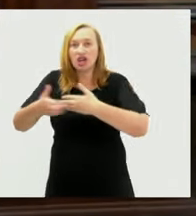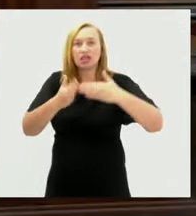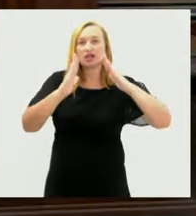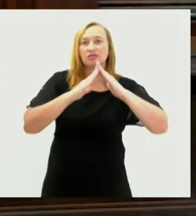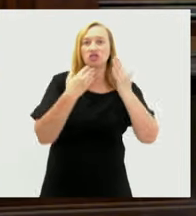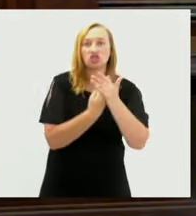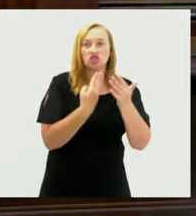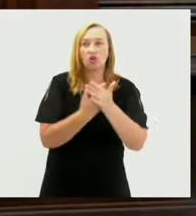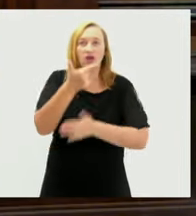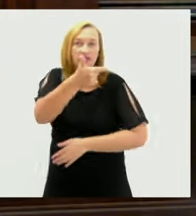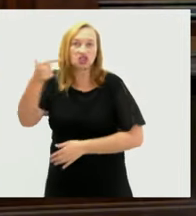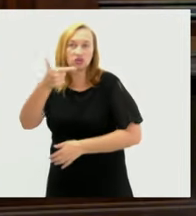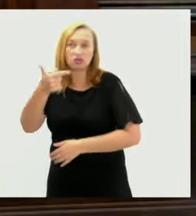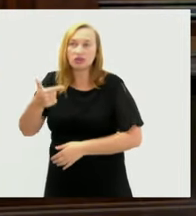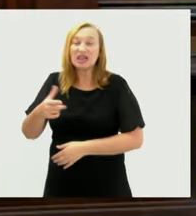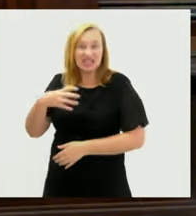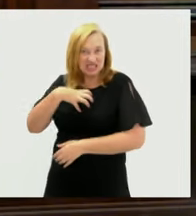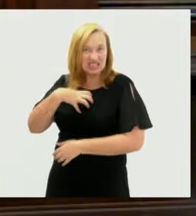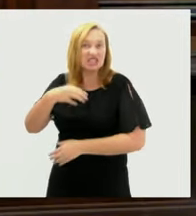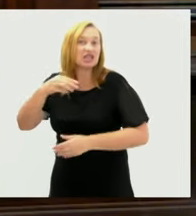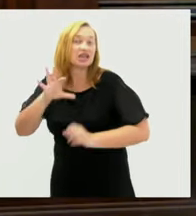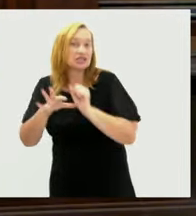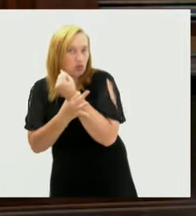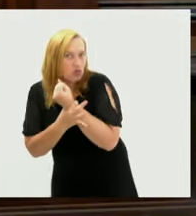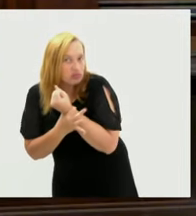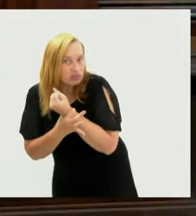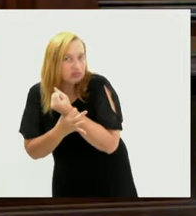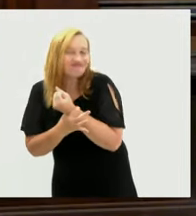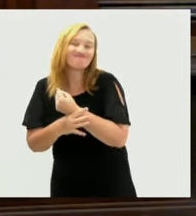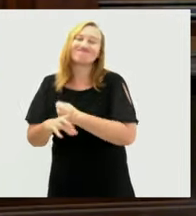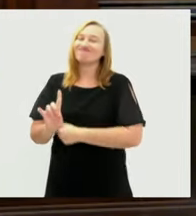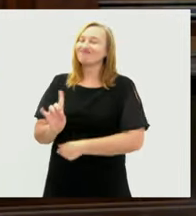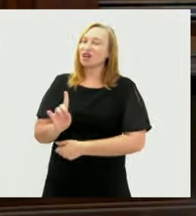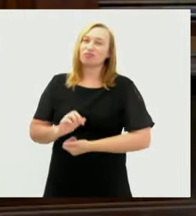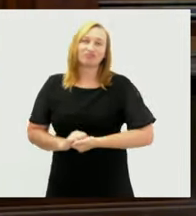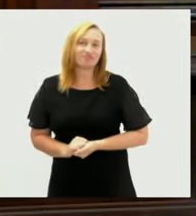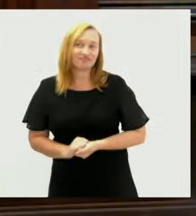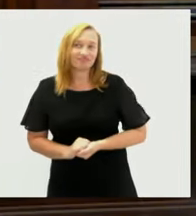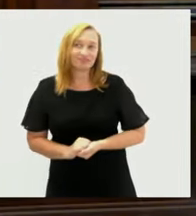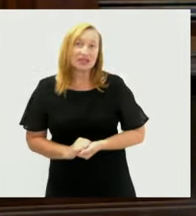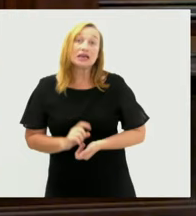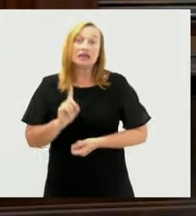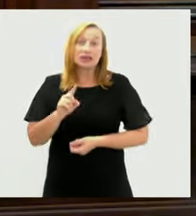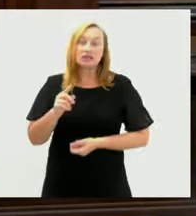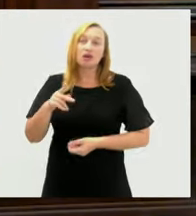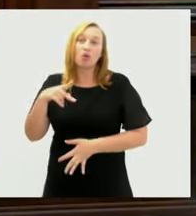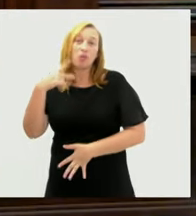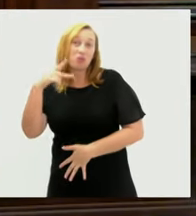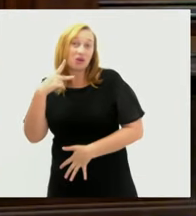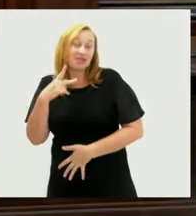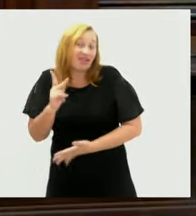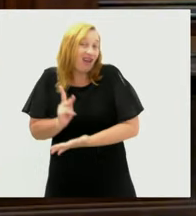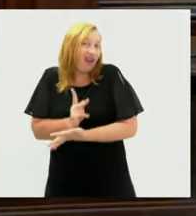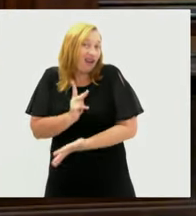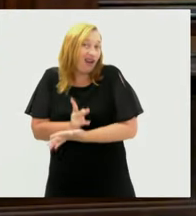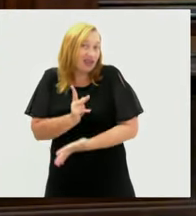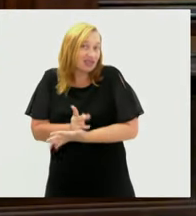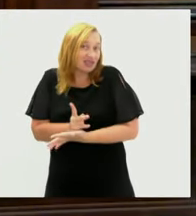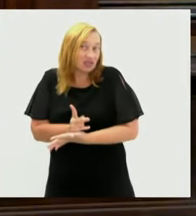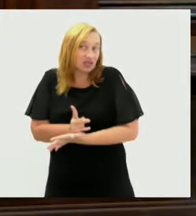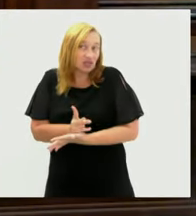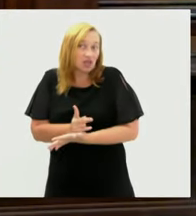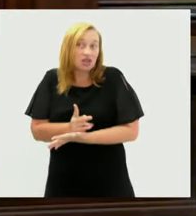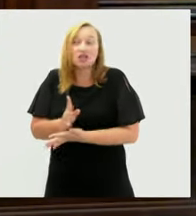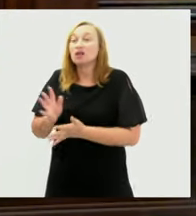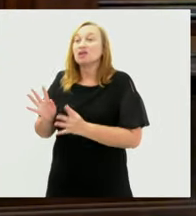seguro no Rio de Janeiro por causa disso? É óbvio que não. E é óbvio também que essa é uma política equivocada, que olha a favela